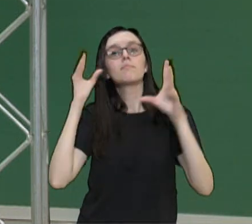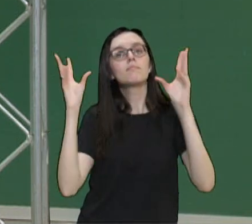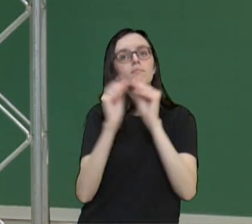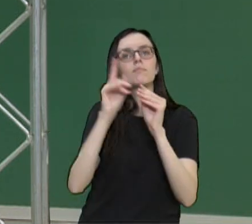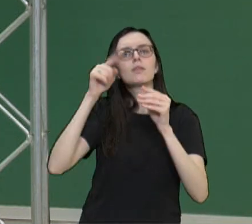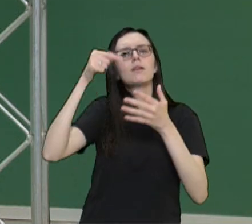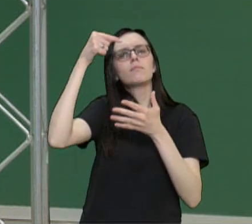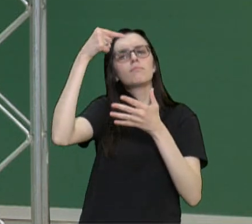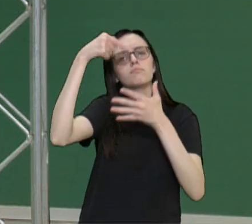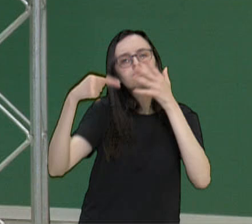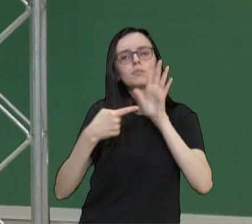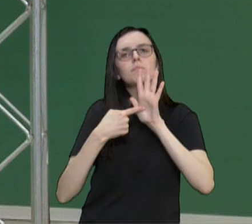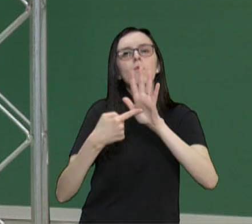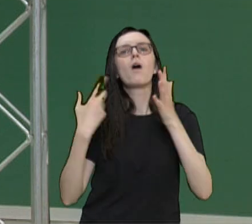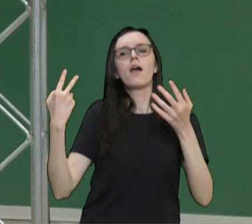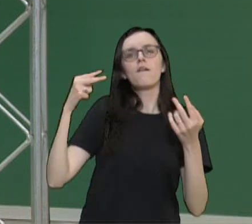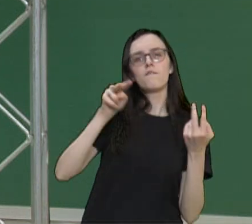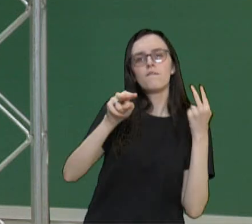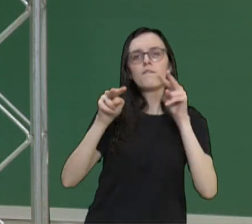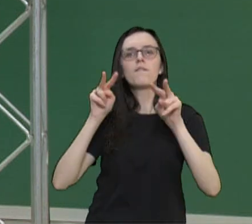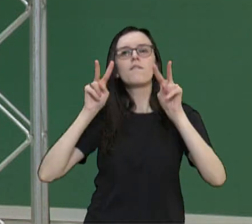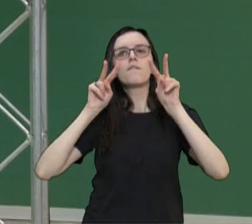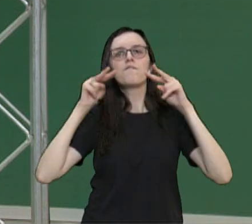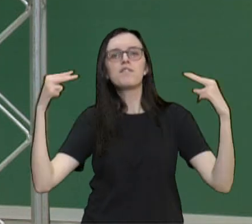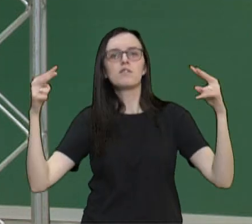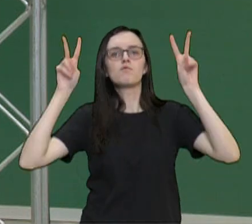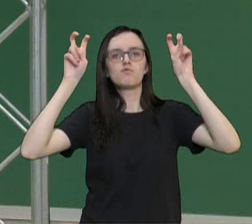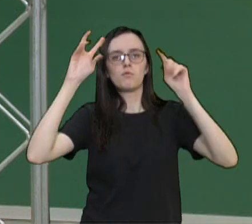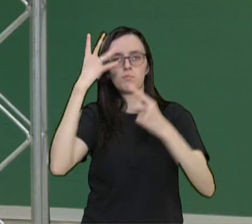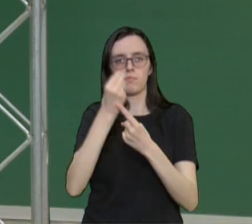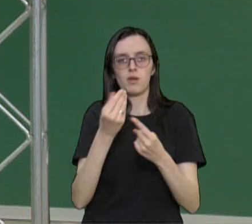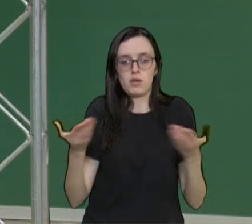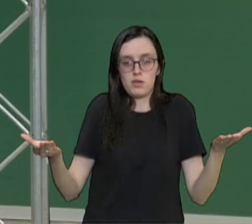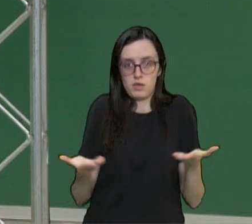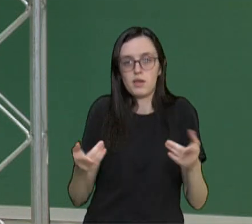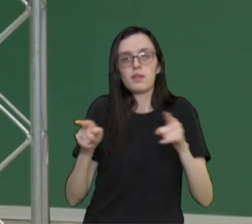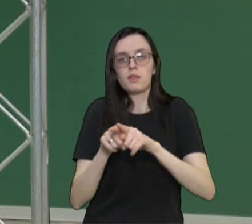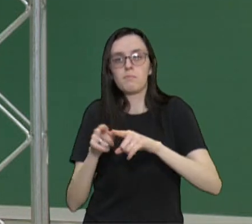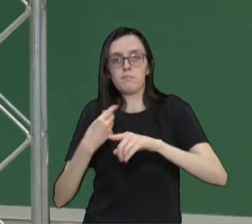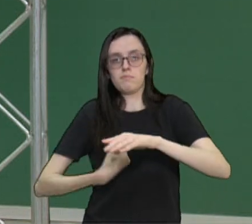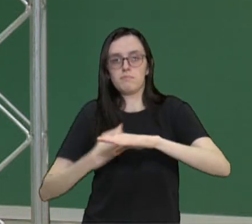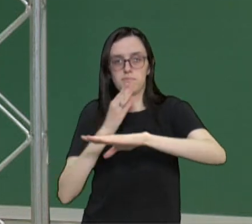ilustrar diferentes visões da arte na sua modernidade e contemporaneidade.